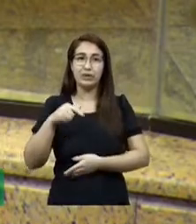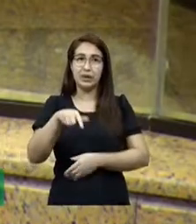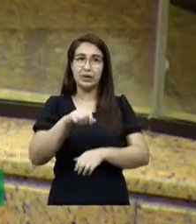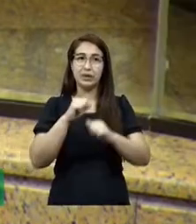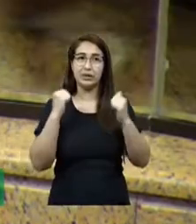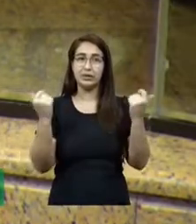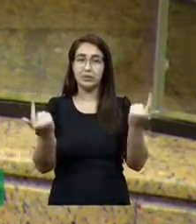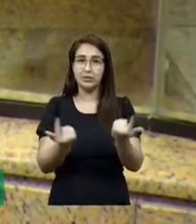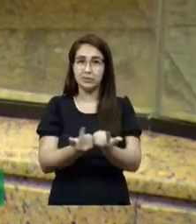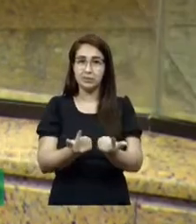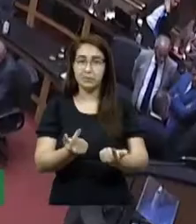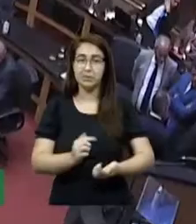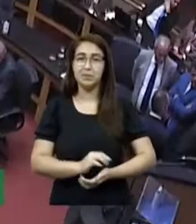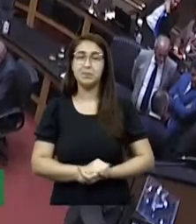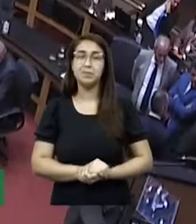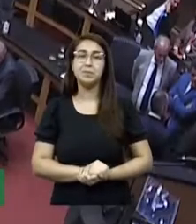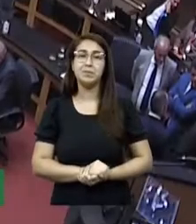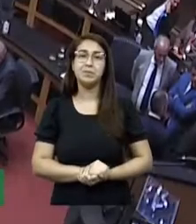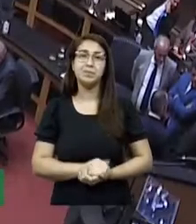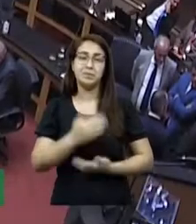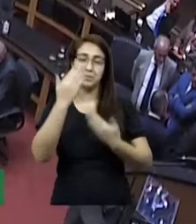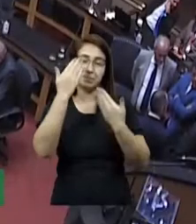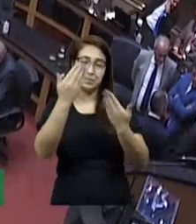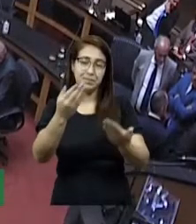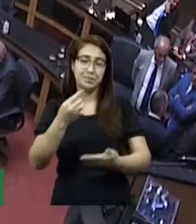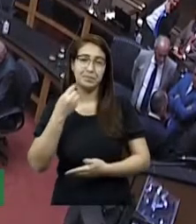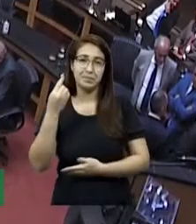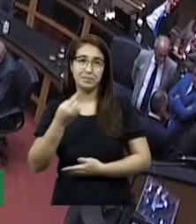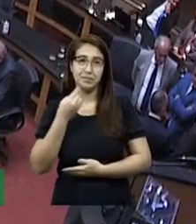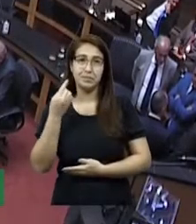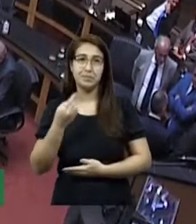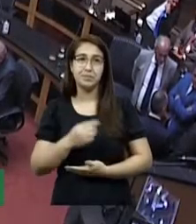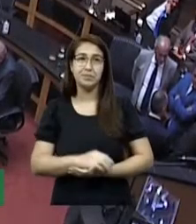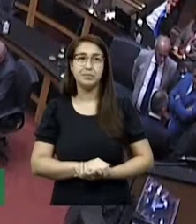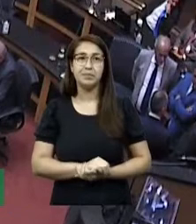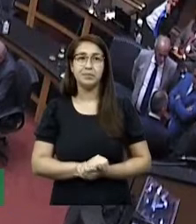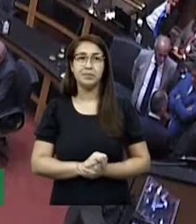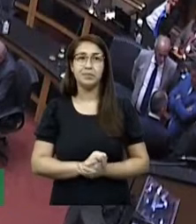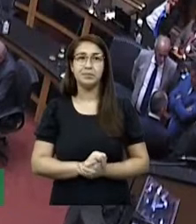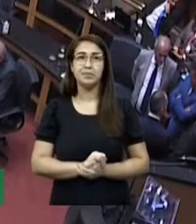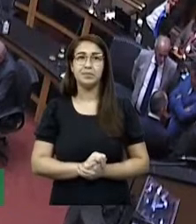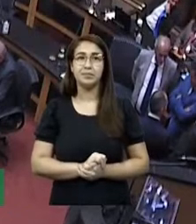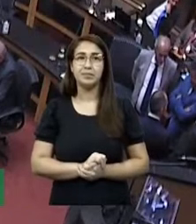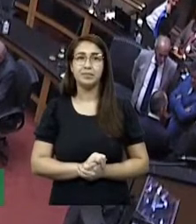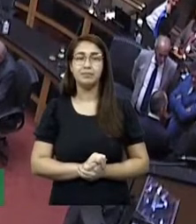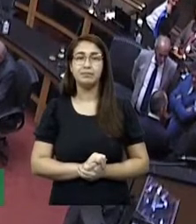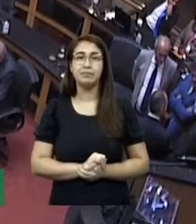É isso, senhor presidente. Muito obrigado. Obrigado, deputado Milton Pela Lopes. Pela ordem, senhor presidente. Pela ordem,